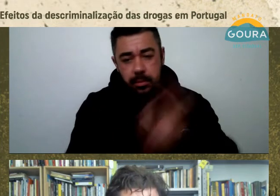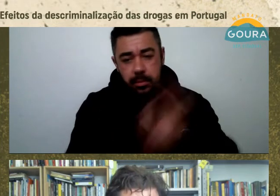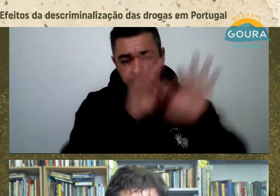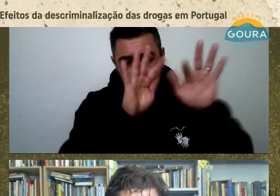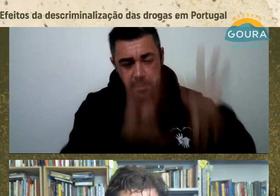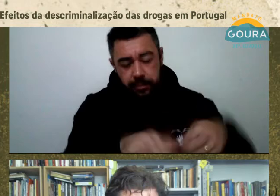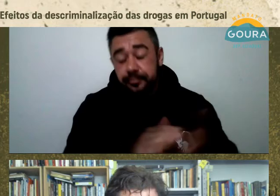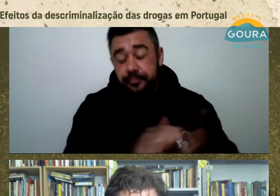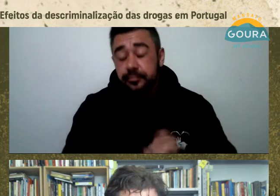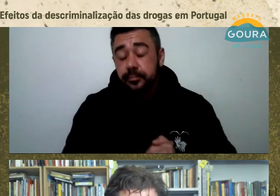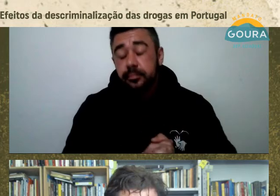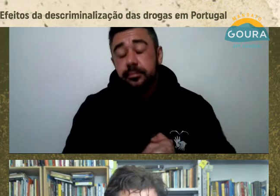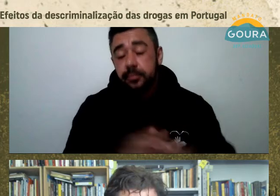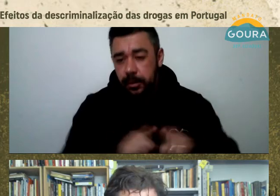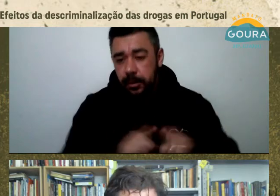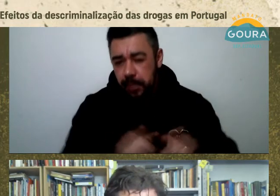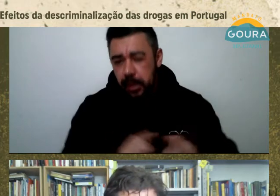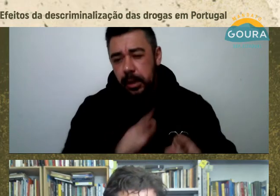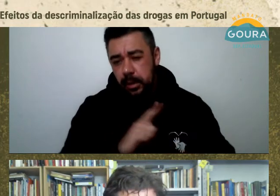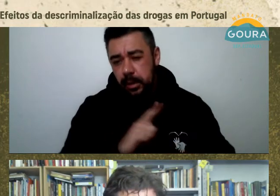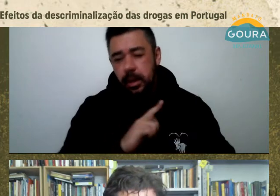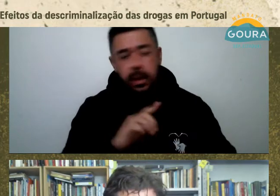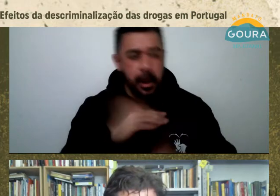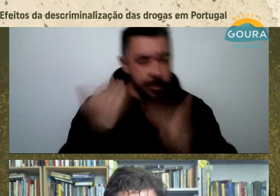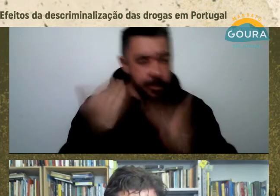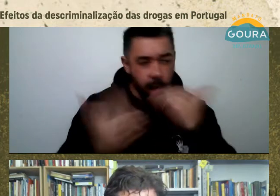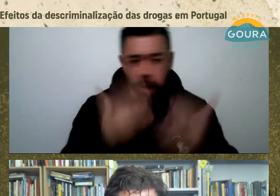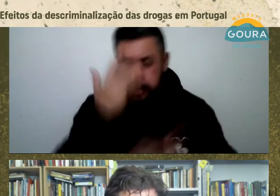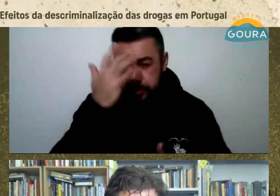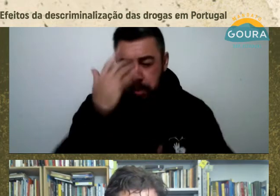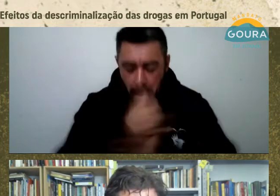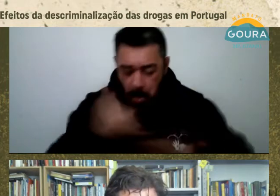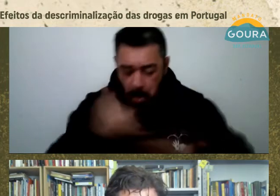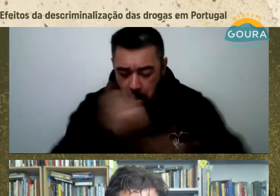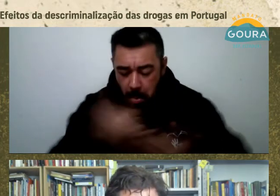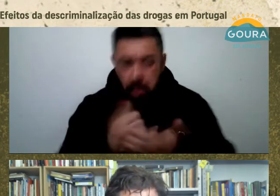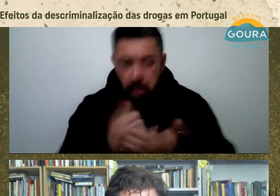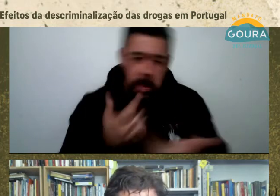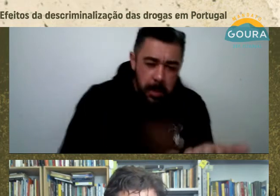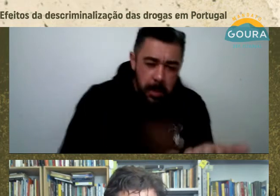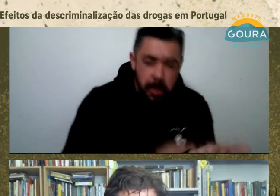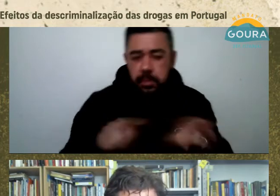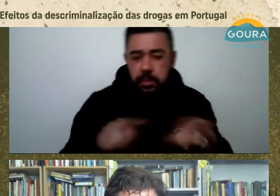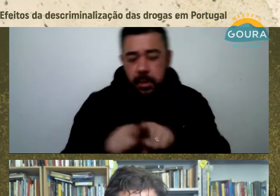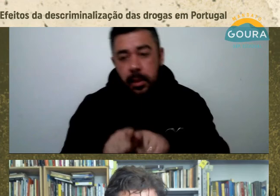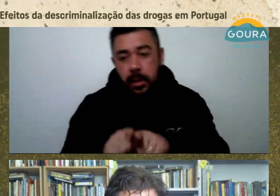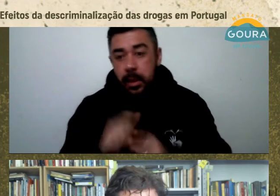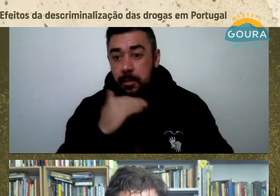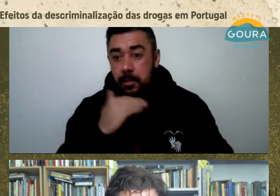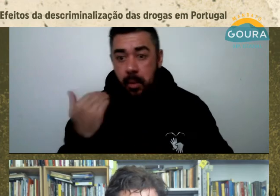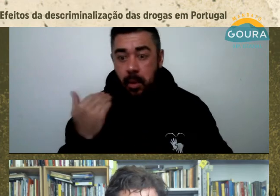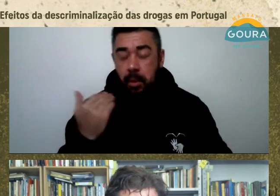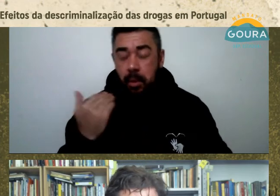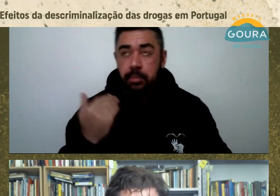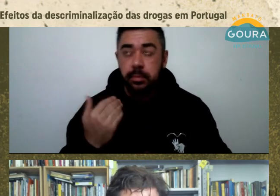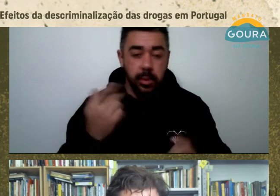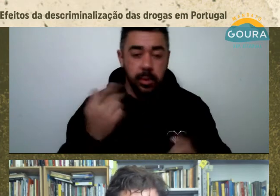impactos, desde as mortes por overdose, que se reduziram a 1/10 do que tínhamos